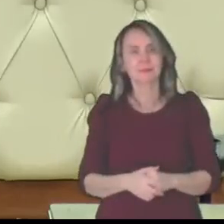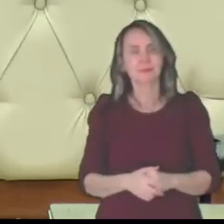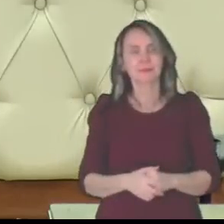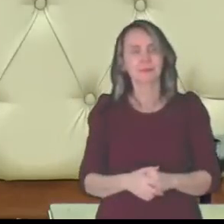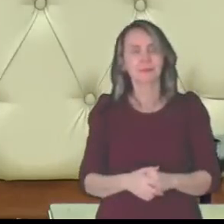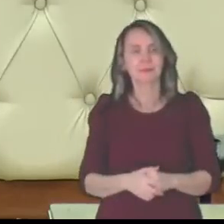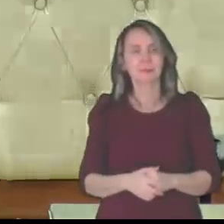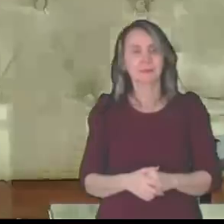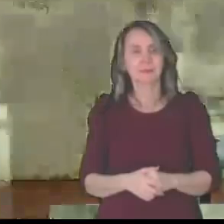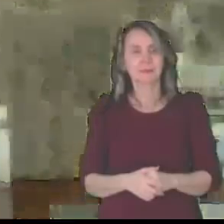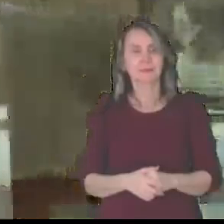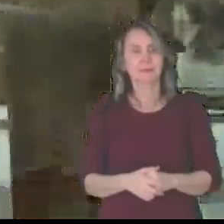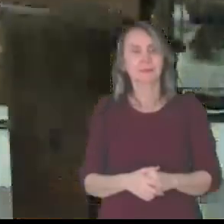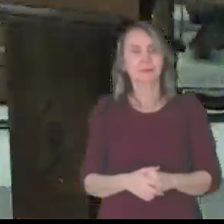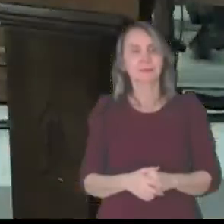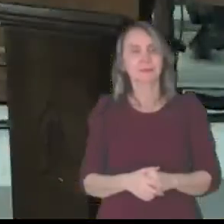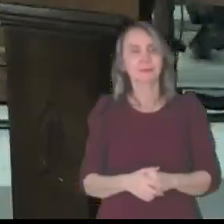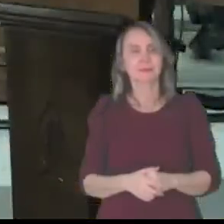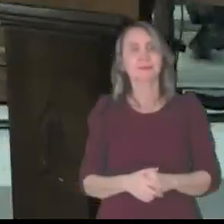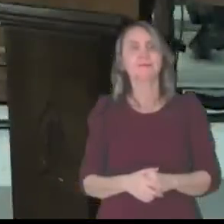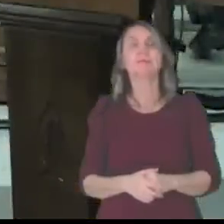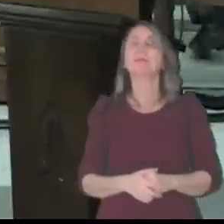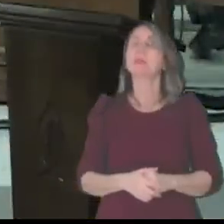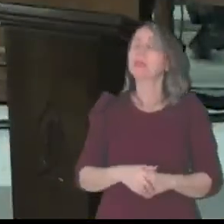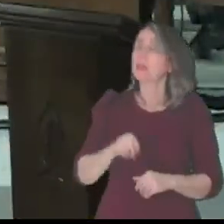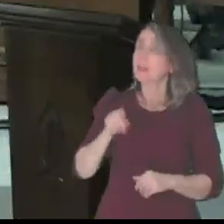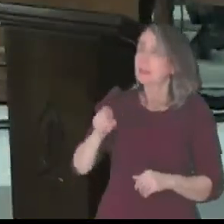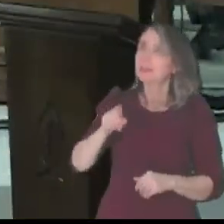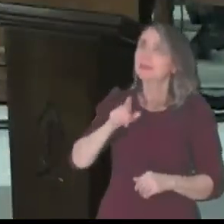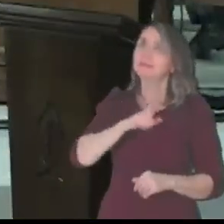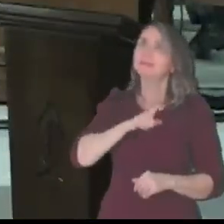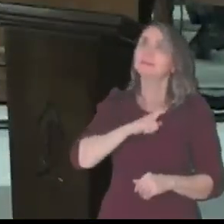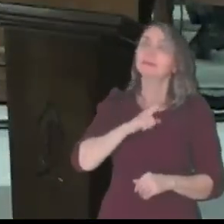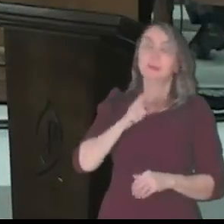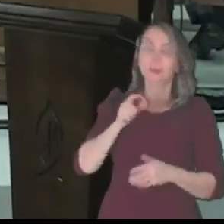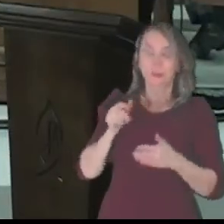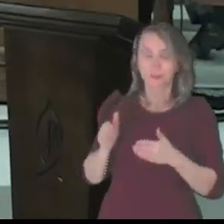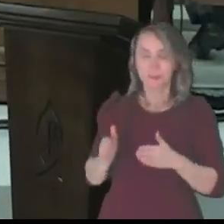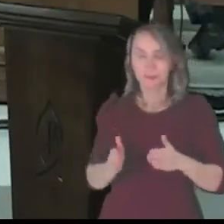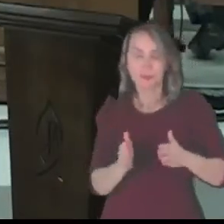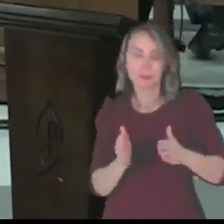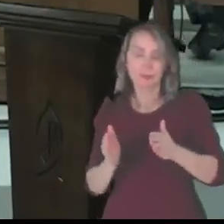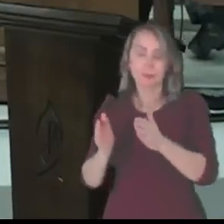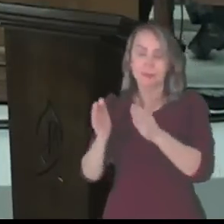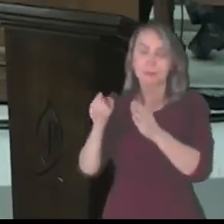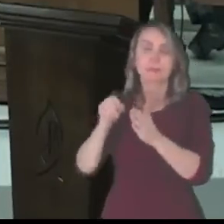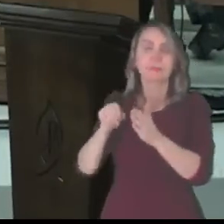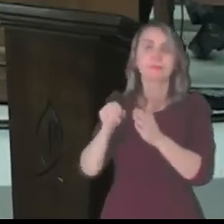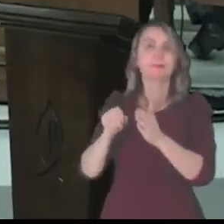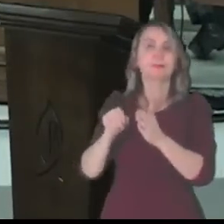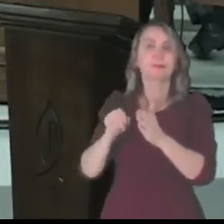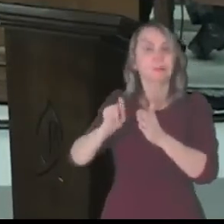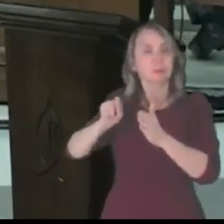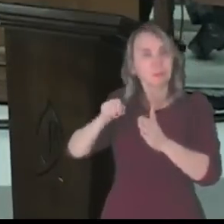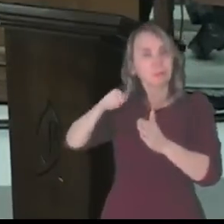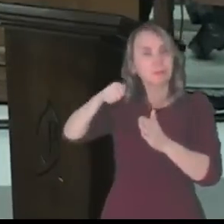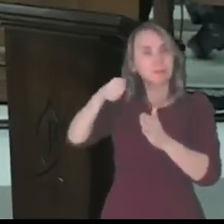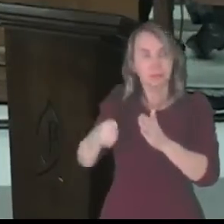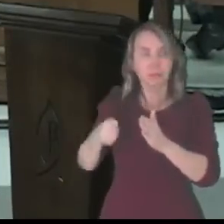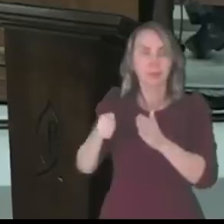e Ali haverá um Alto Caminho um caminho que se chamará o caminho